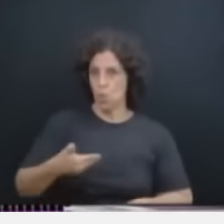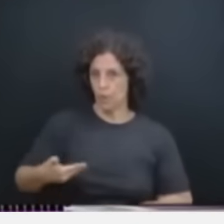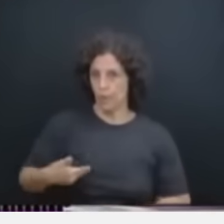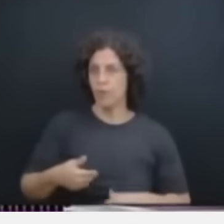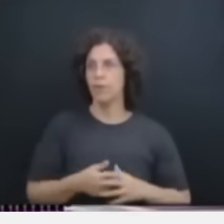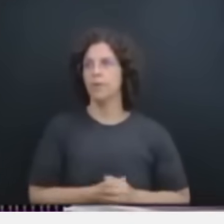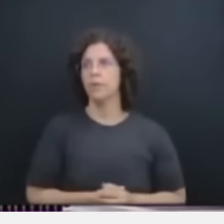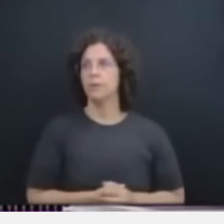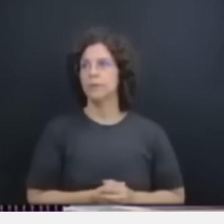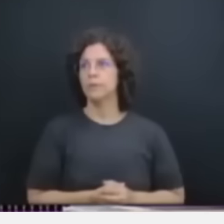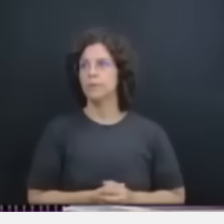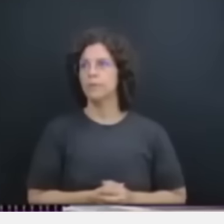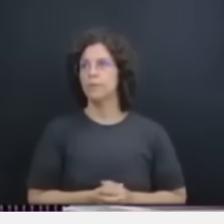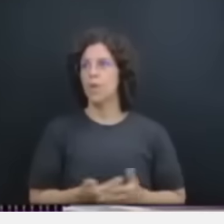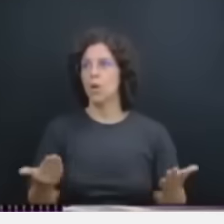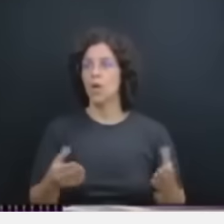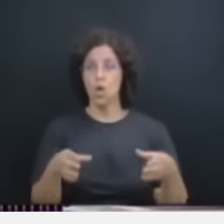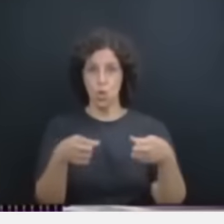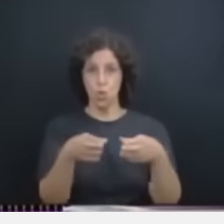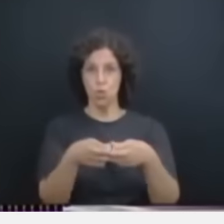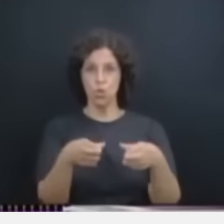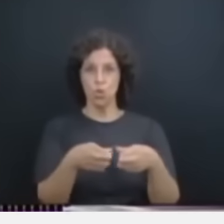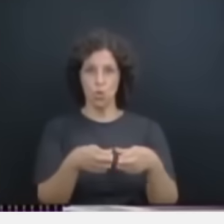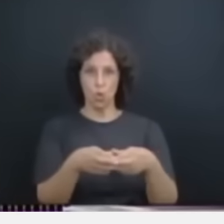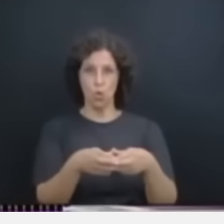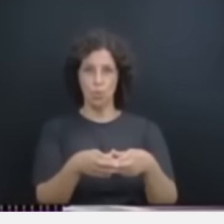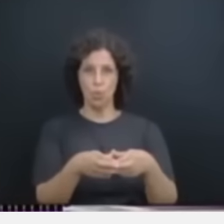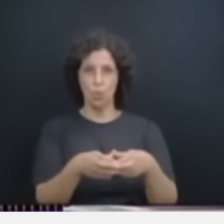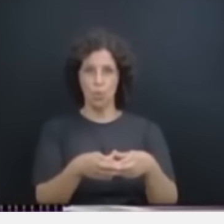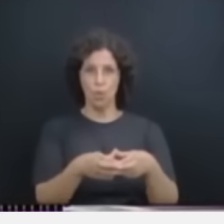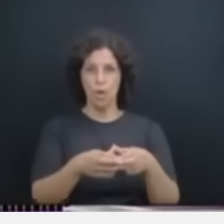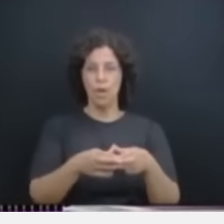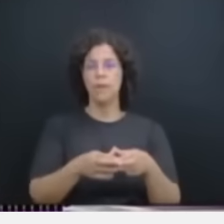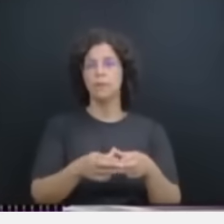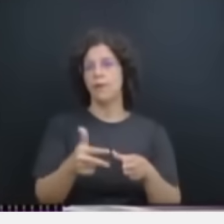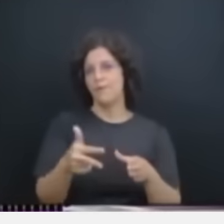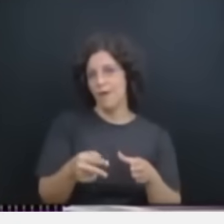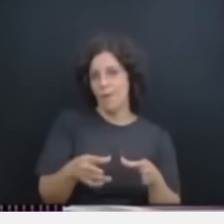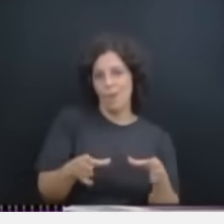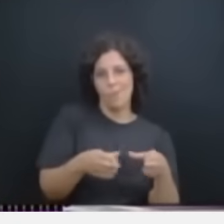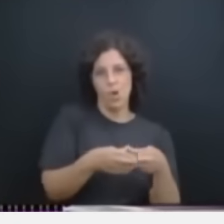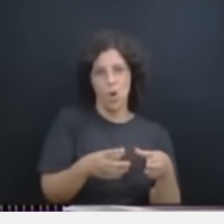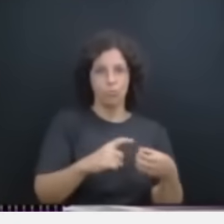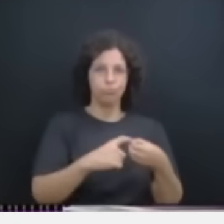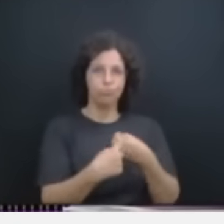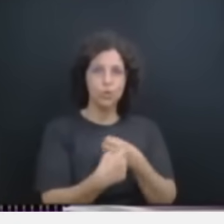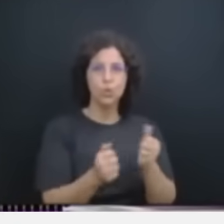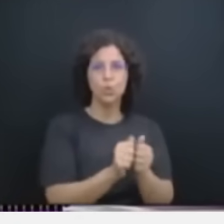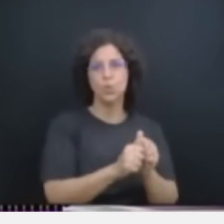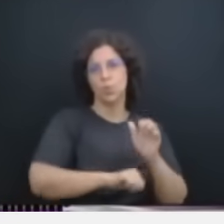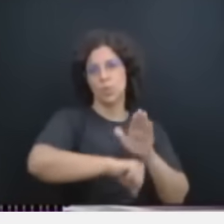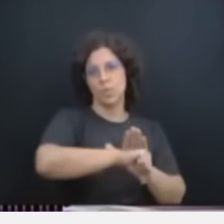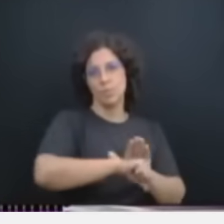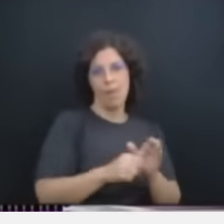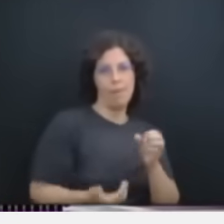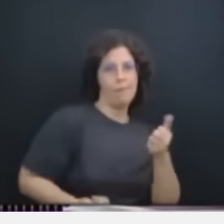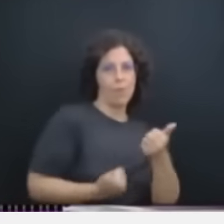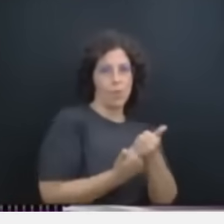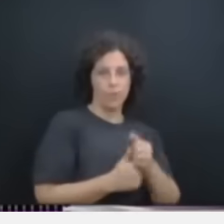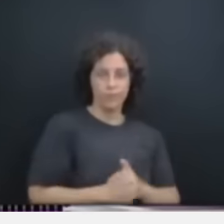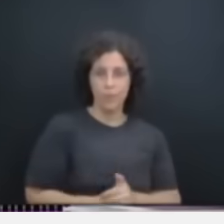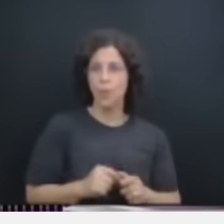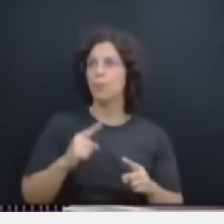público e de formação de quadrilha ou ou menos Associação criminosa